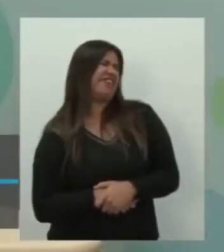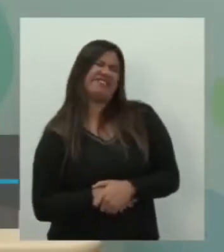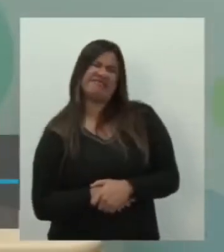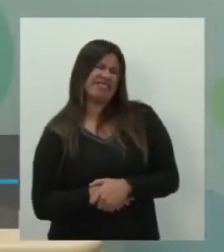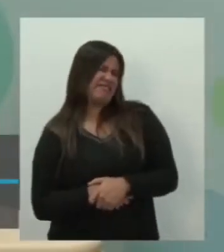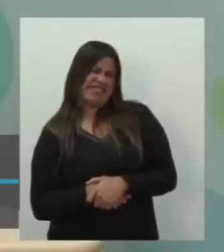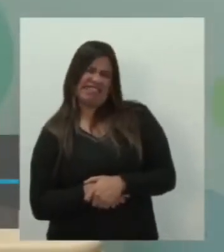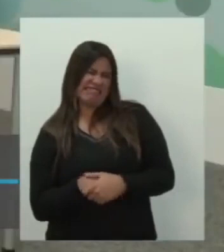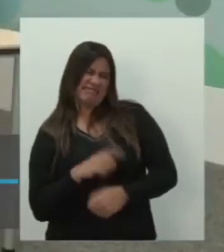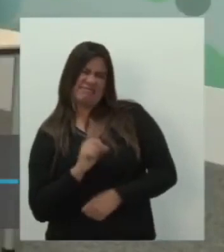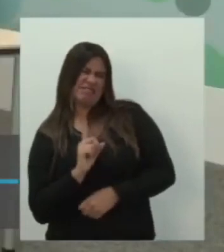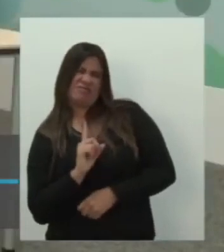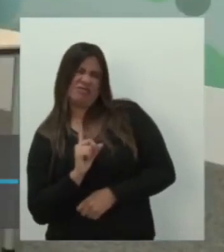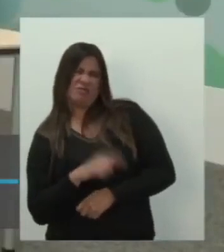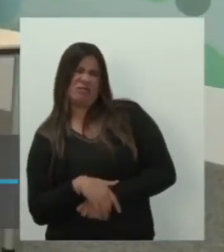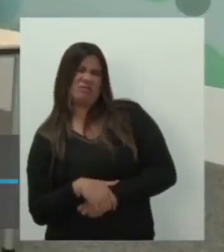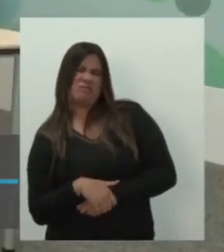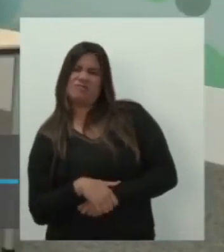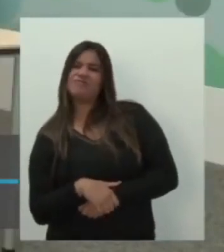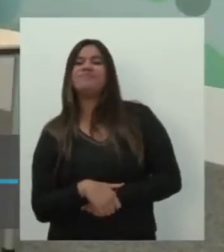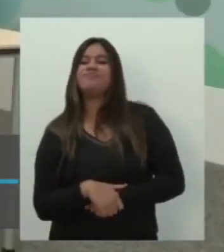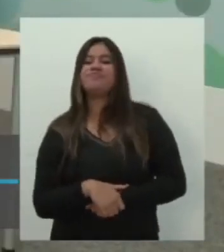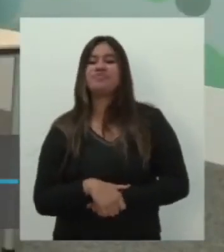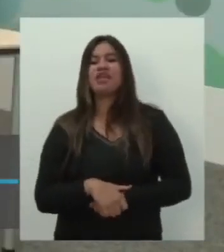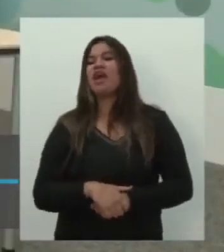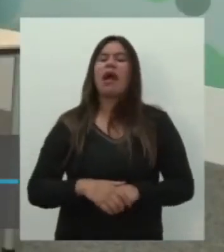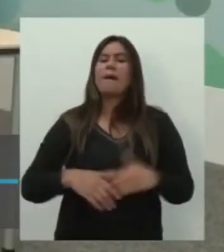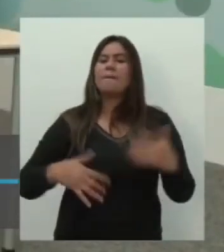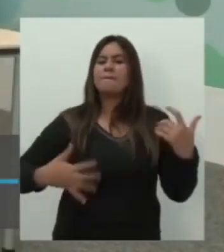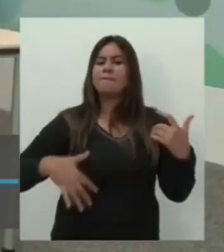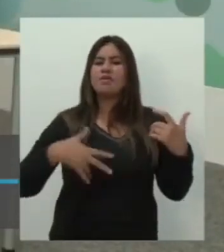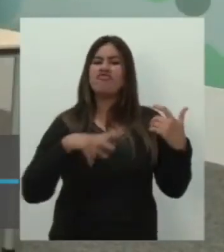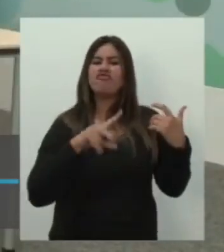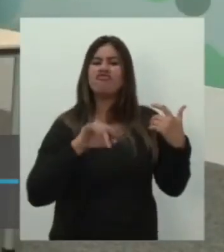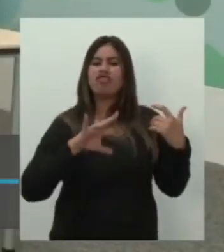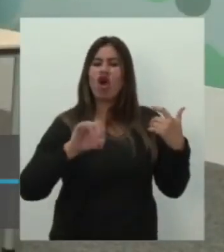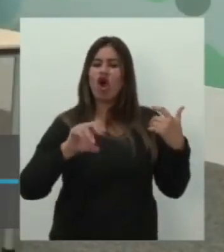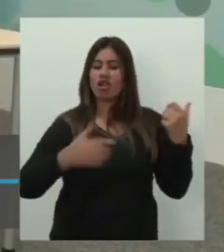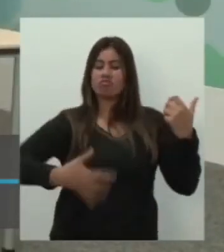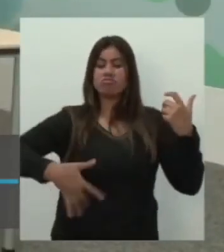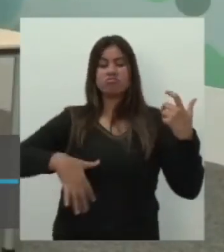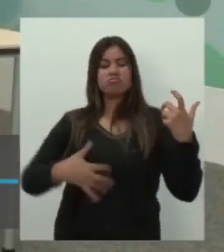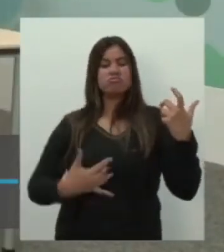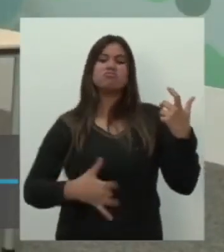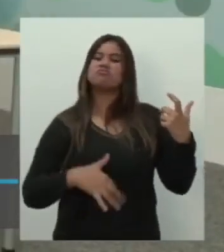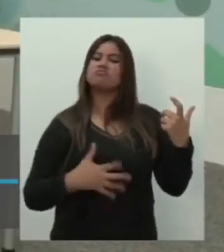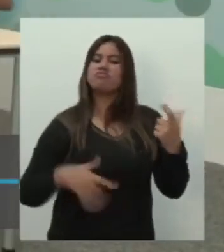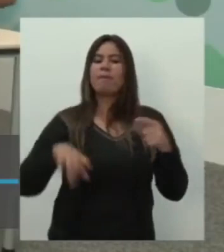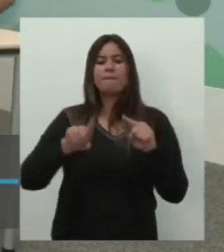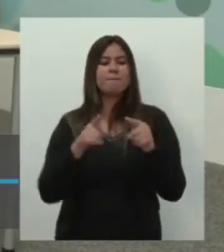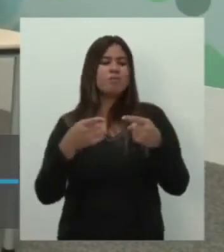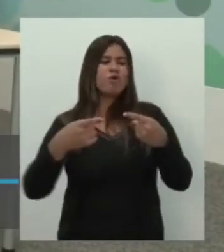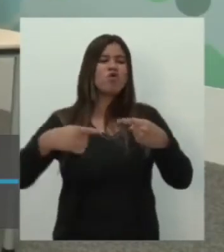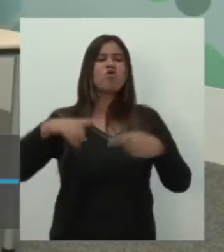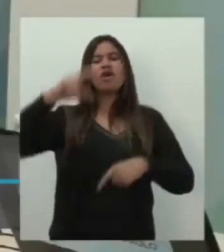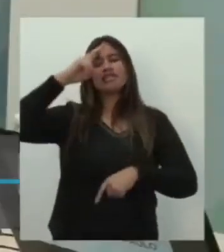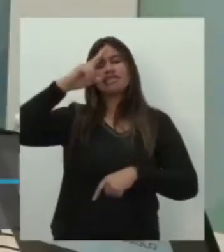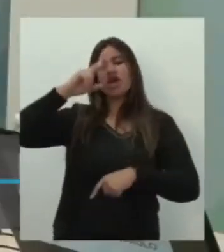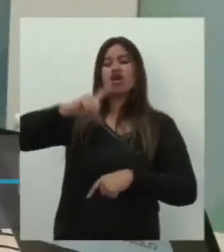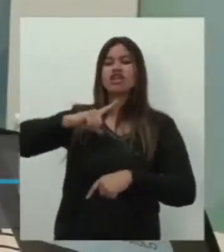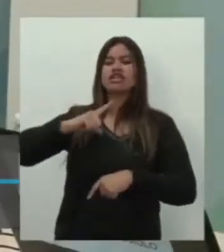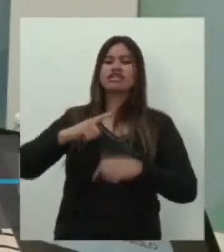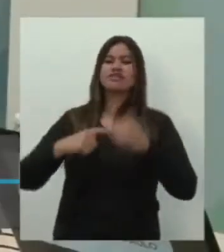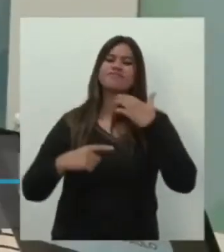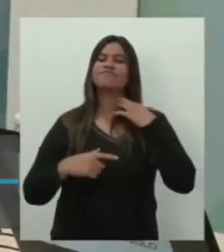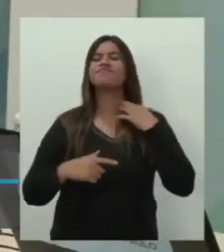Não. Aquelas canções. Gente, eu gosto de moda de viola. Daquela moda de viola, de sofrimento, conta uma história, eu acho muito bacana. Eu tô